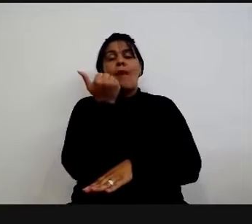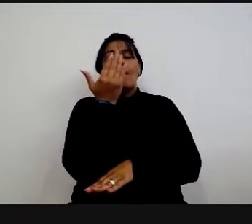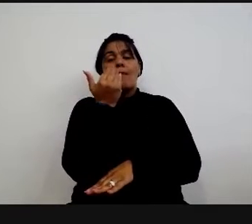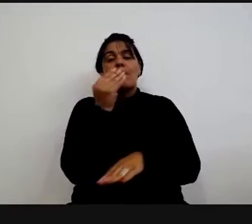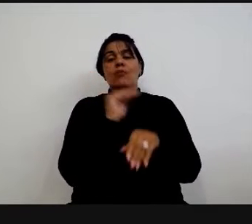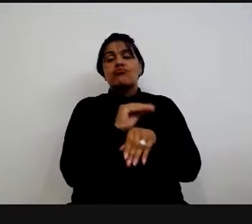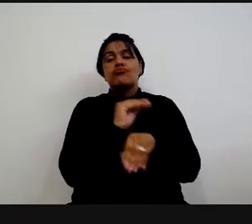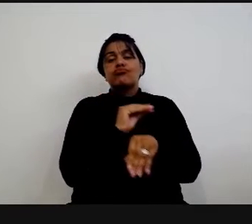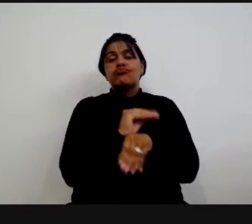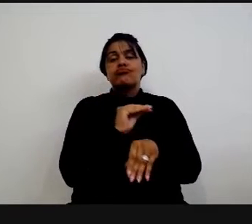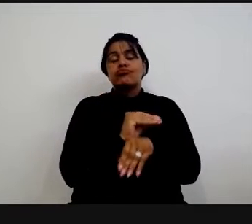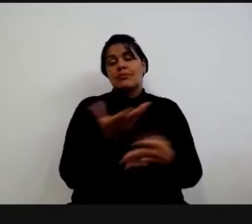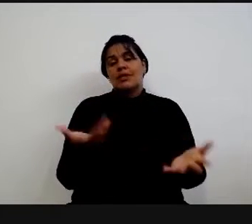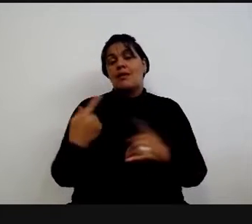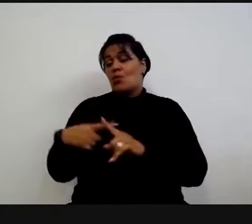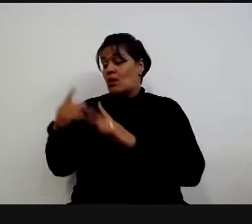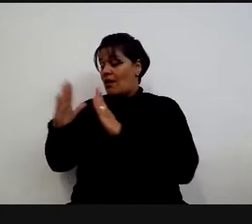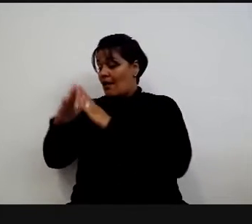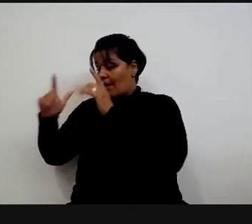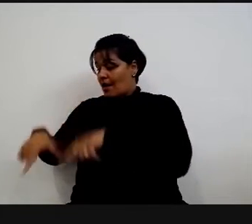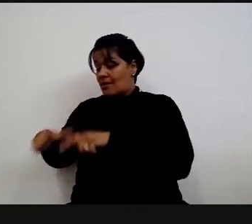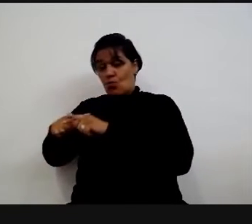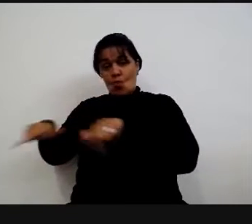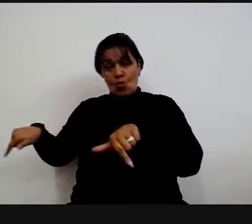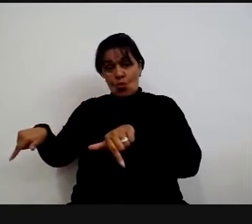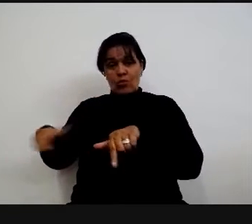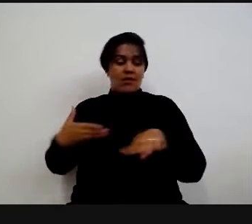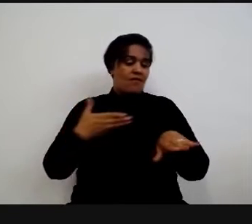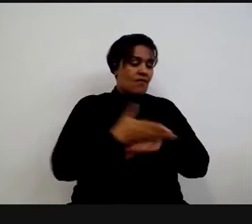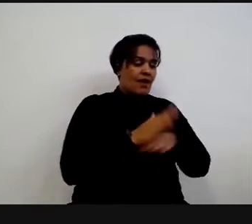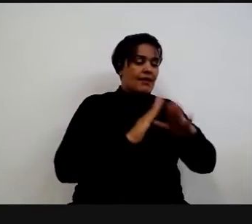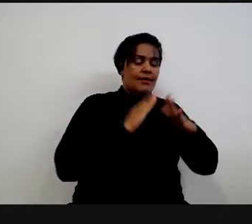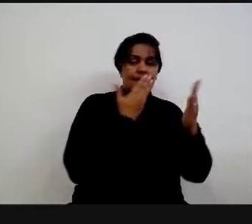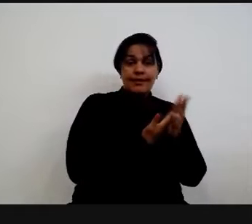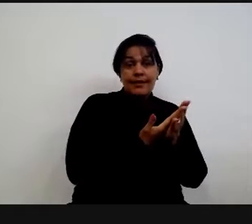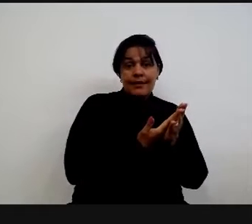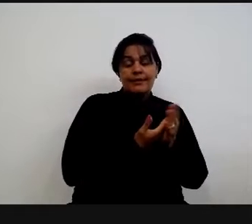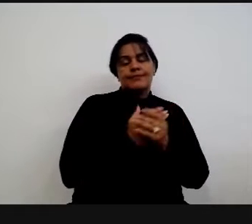Porque as crianças não têm alimentação em casa e vão comer na escola.